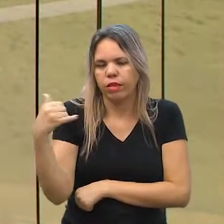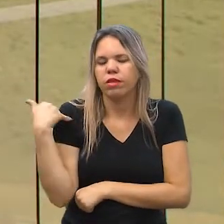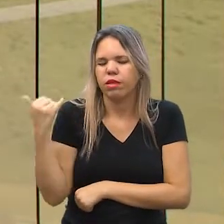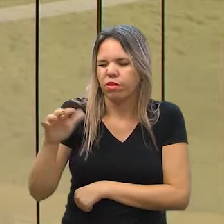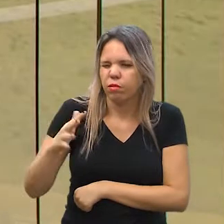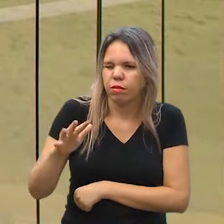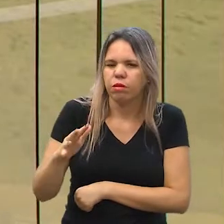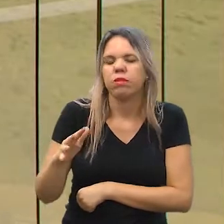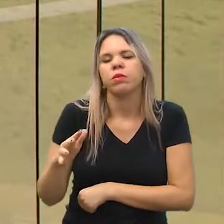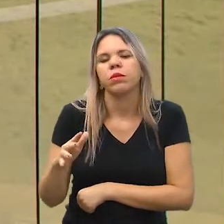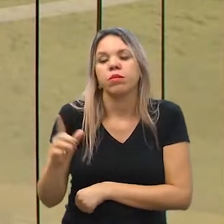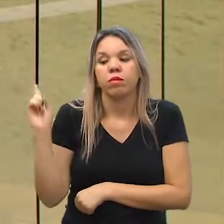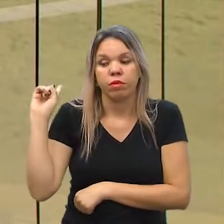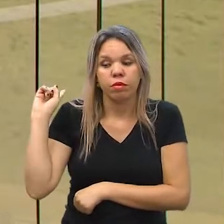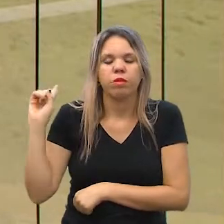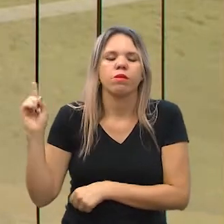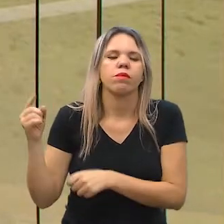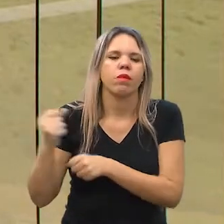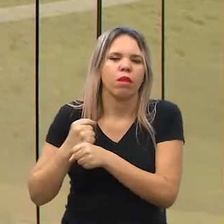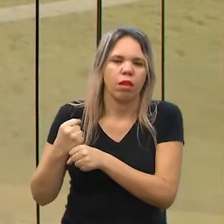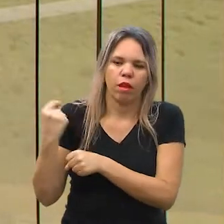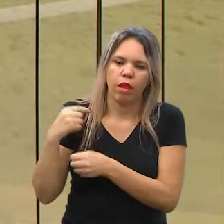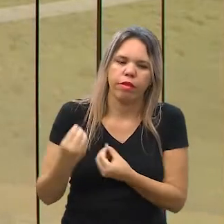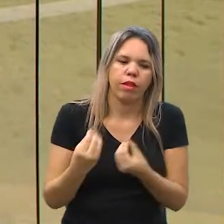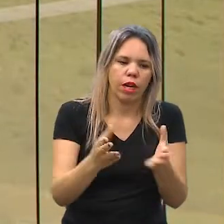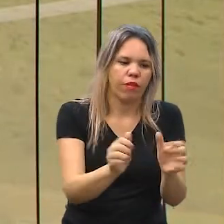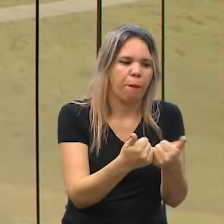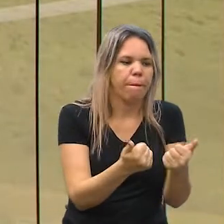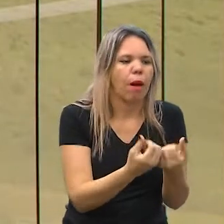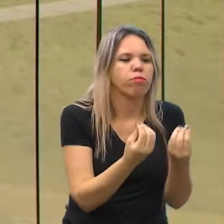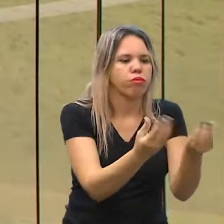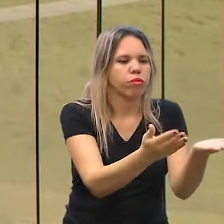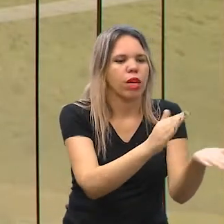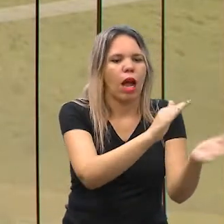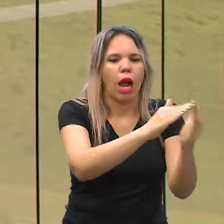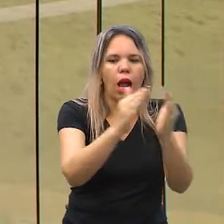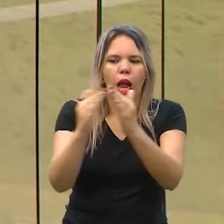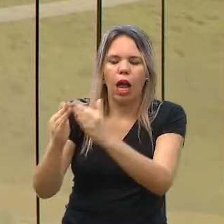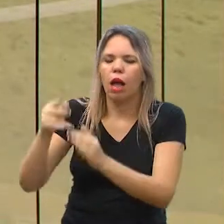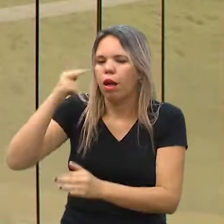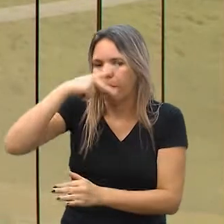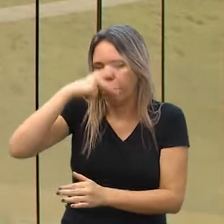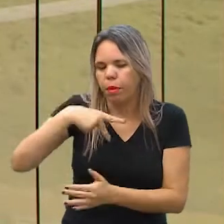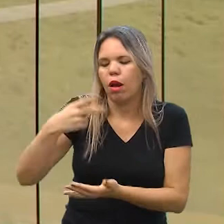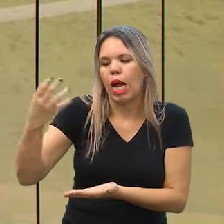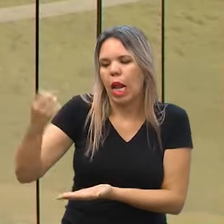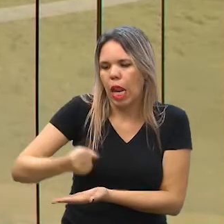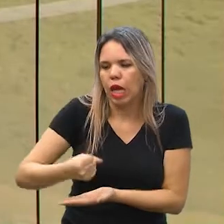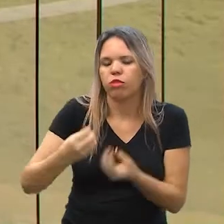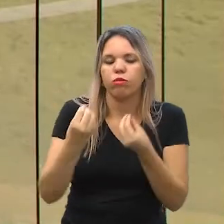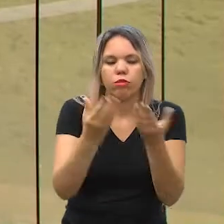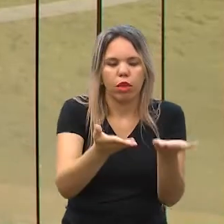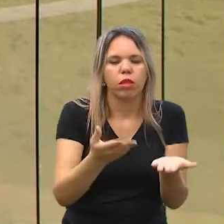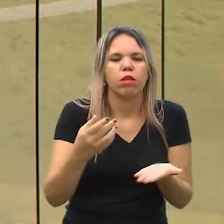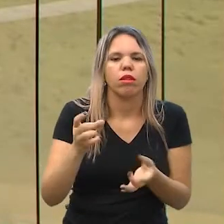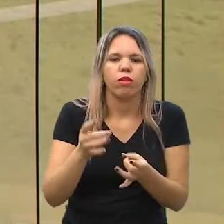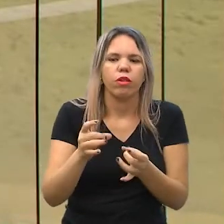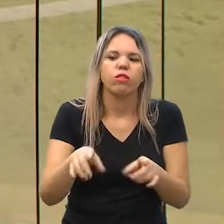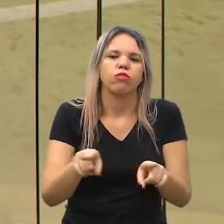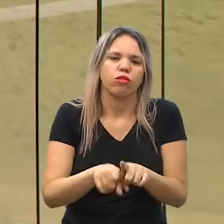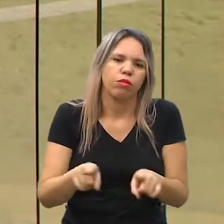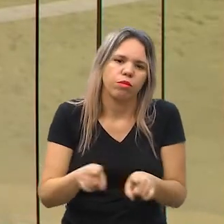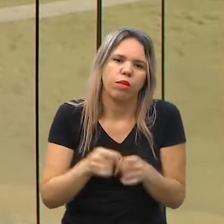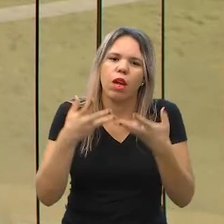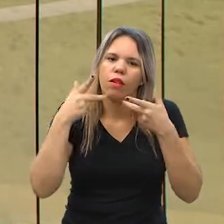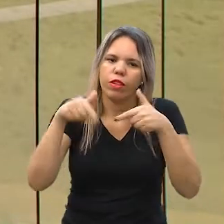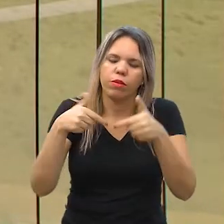anos mais ou menos. Então naquela época nós entregávamos pão com perua, pão e leite. Então para mim era